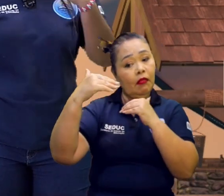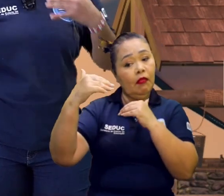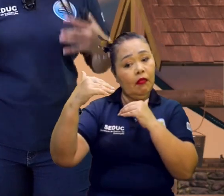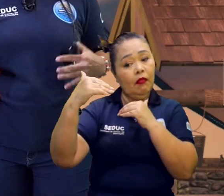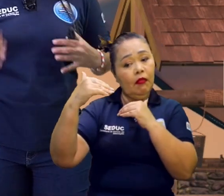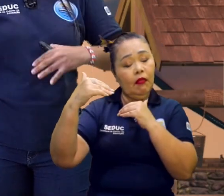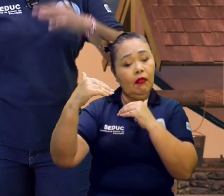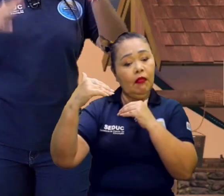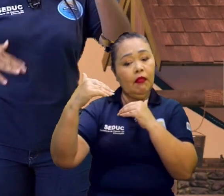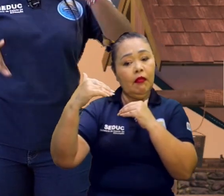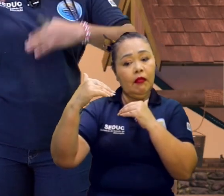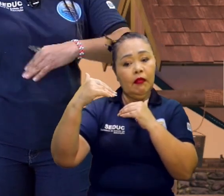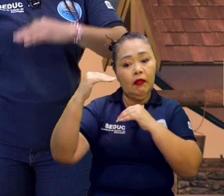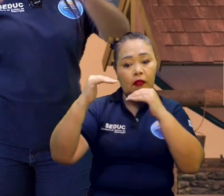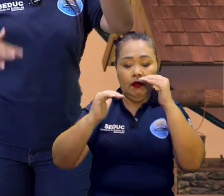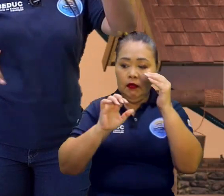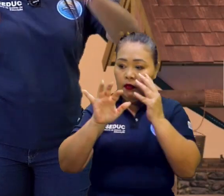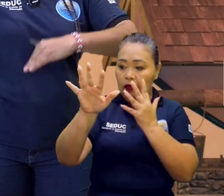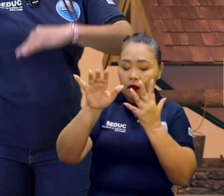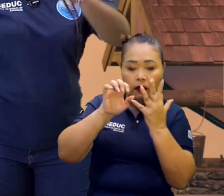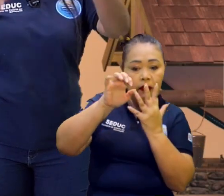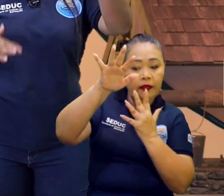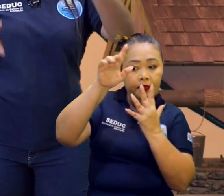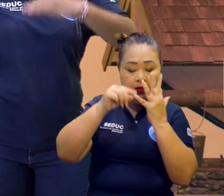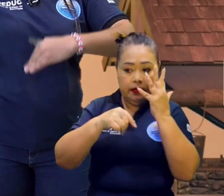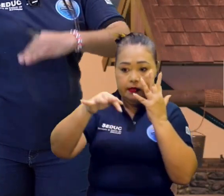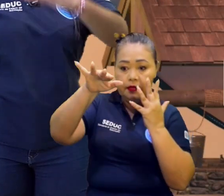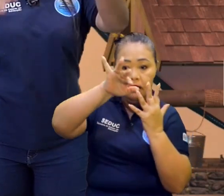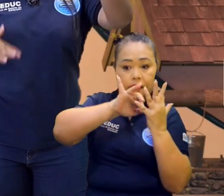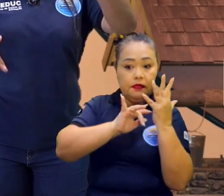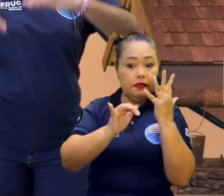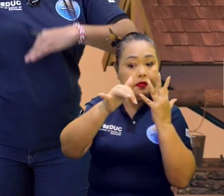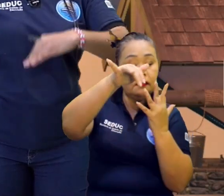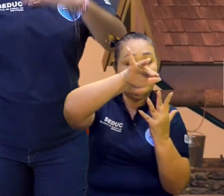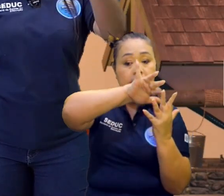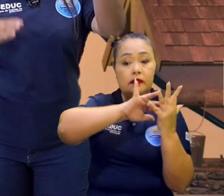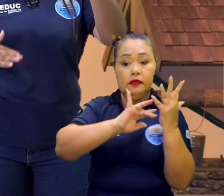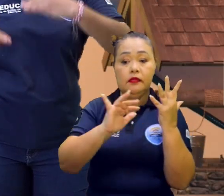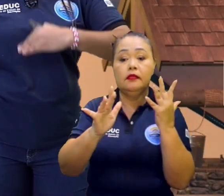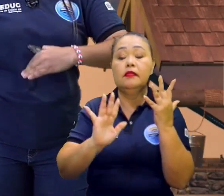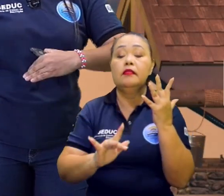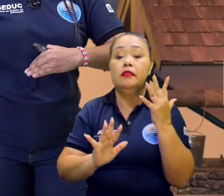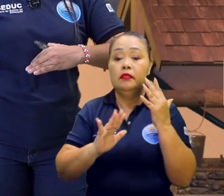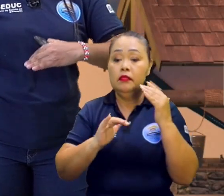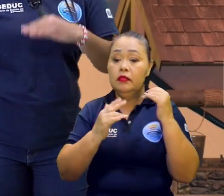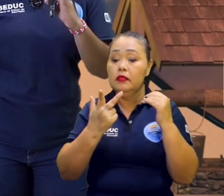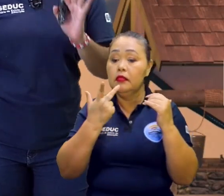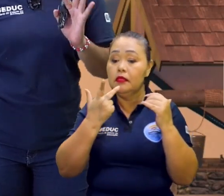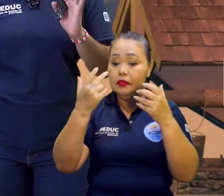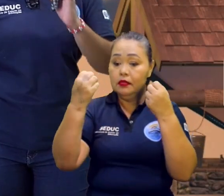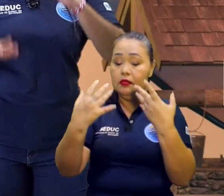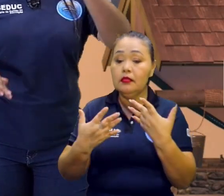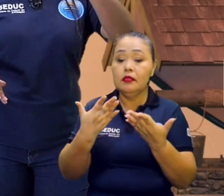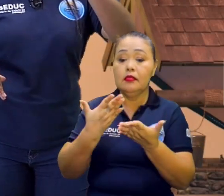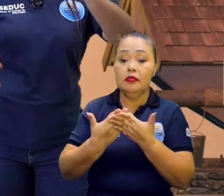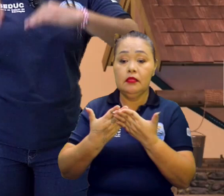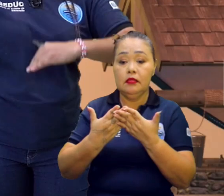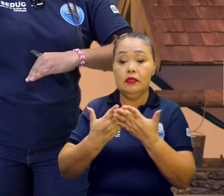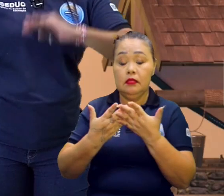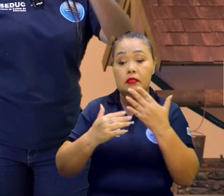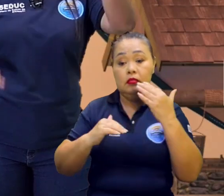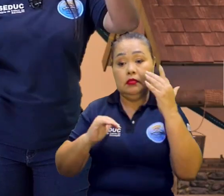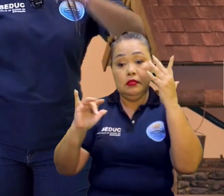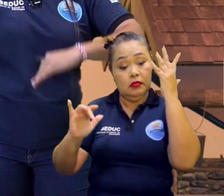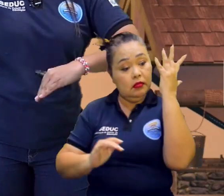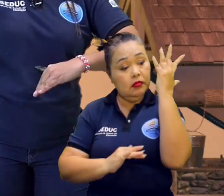fotossintético, essa distribuição novamente, é o fluxo a via de mão dupla, lembram? A gente falou sobre isso em uma aula? Pois é, sistema